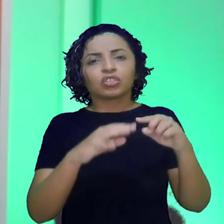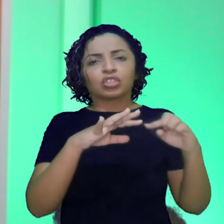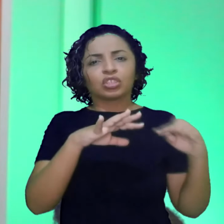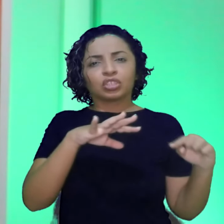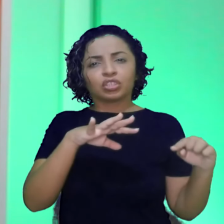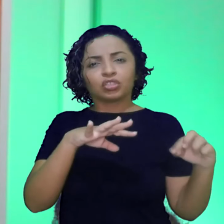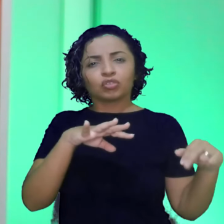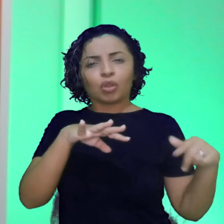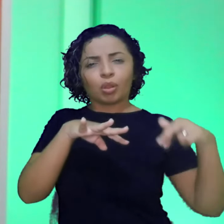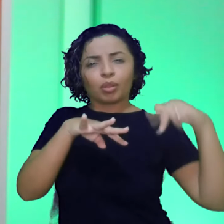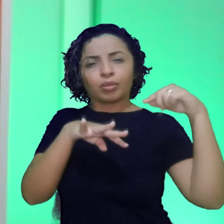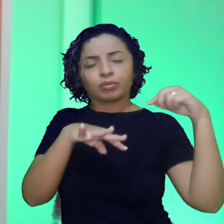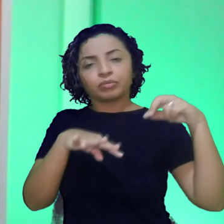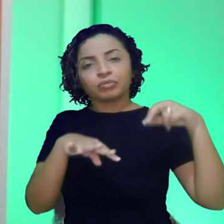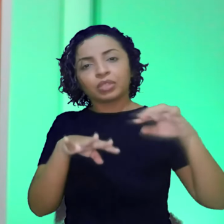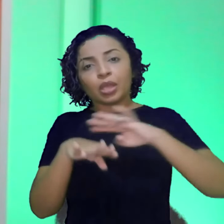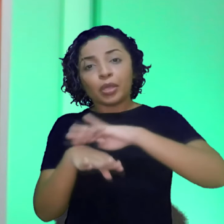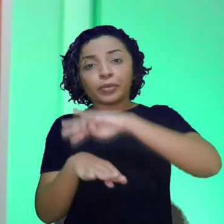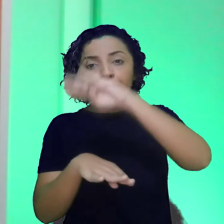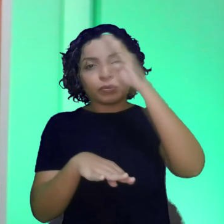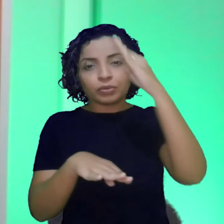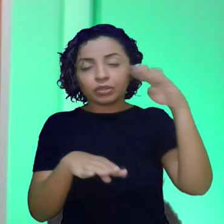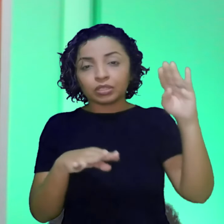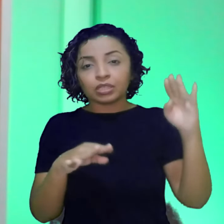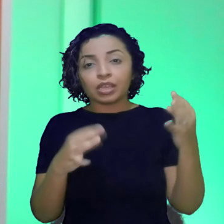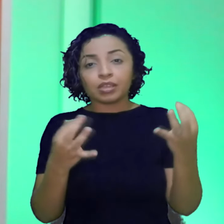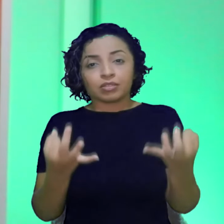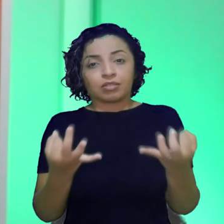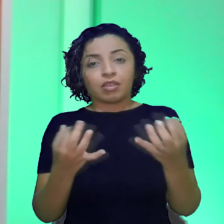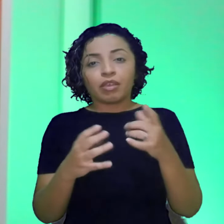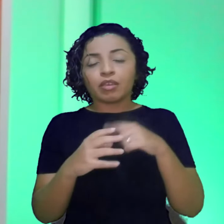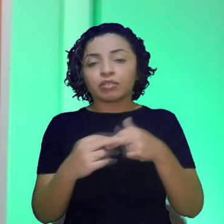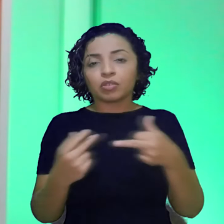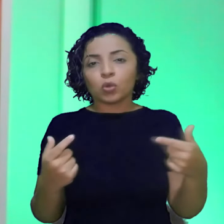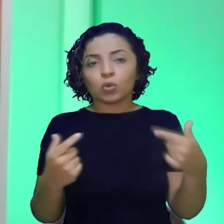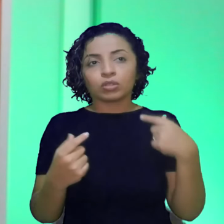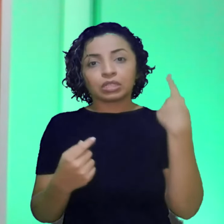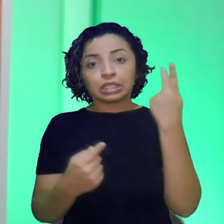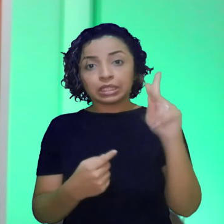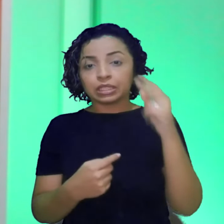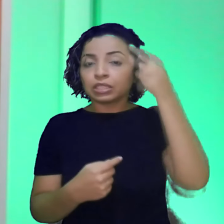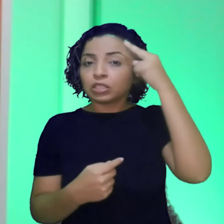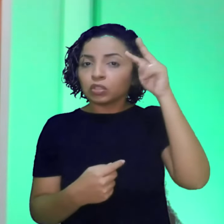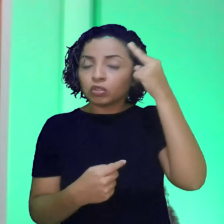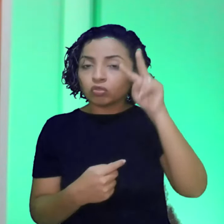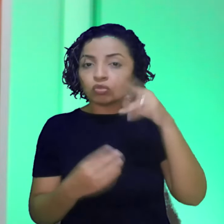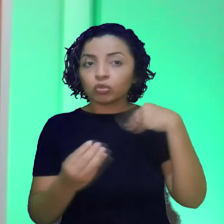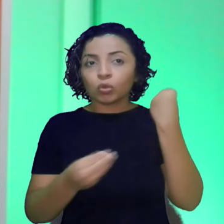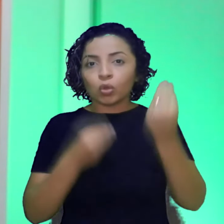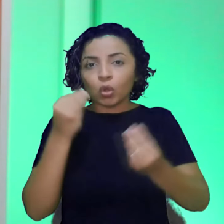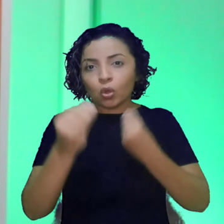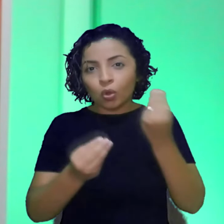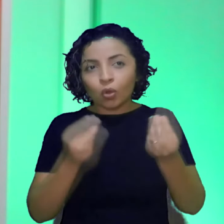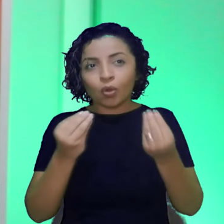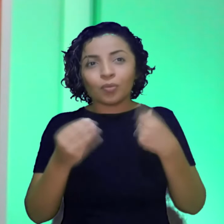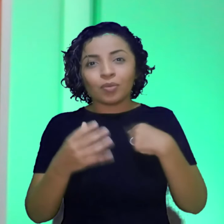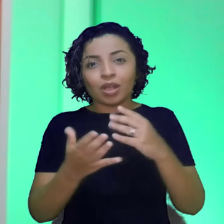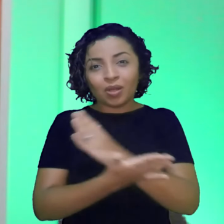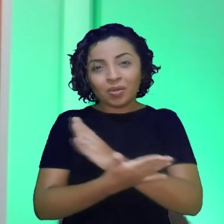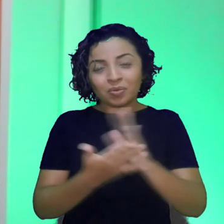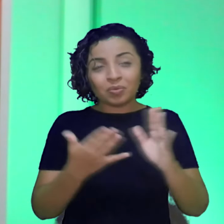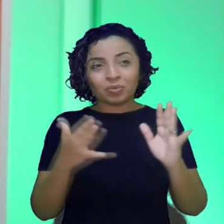montanha, podemos vislumbrar todo o processo de iniciação ao Zen Budismo com suas duras provas e dificuldades na trajetória, em que o neófito, em meio à